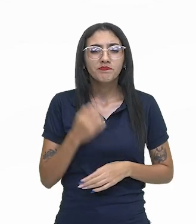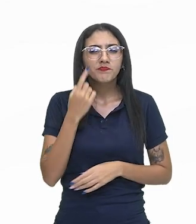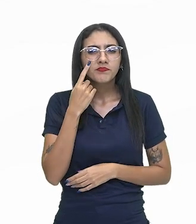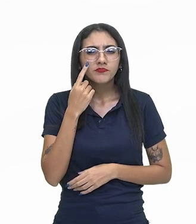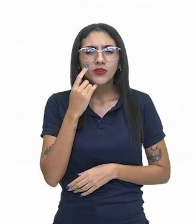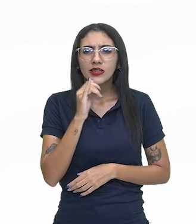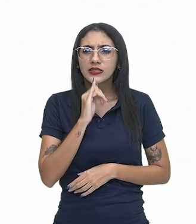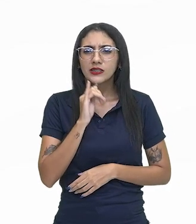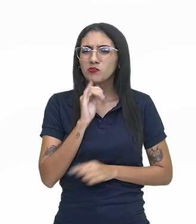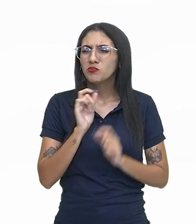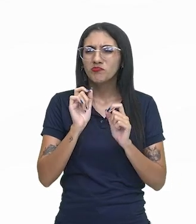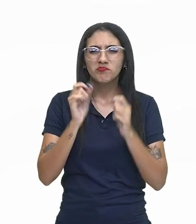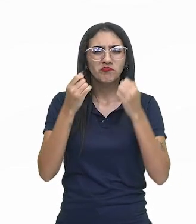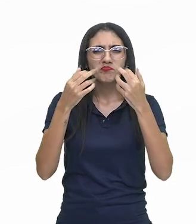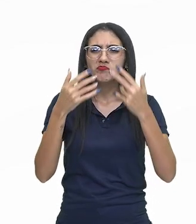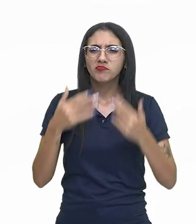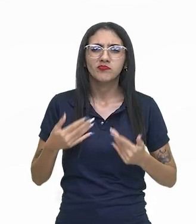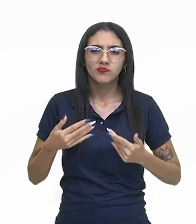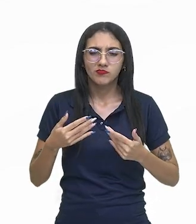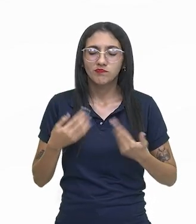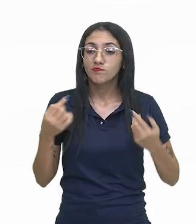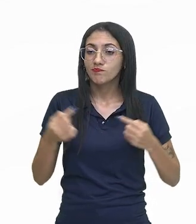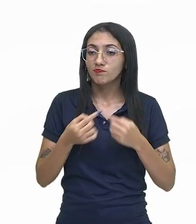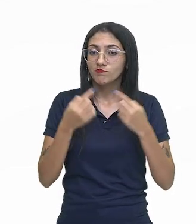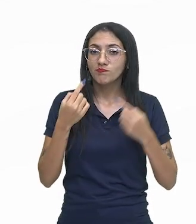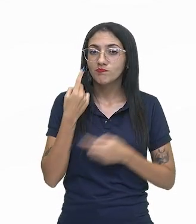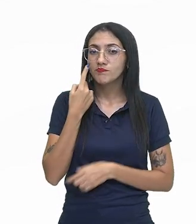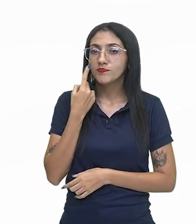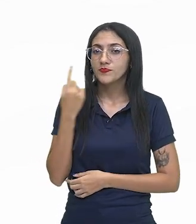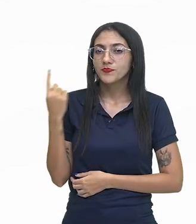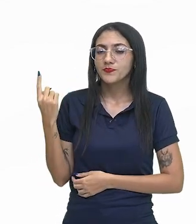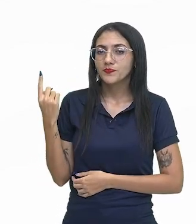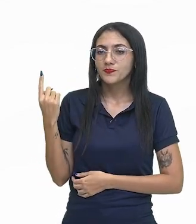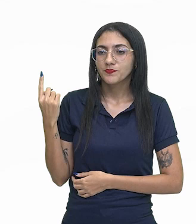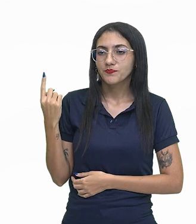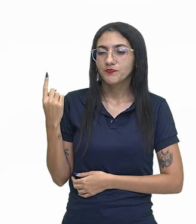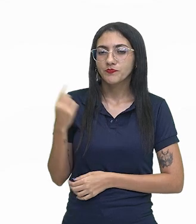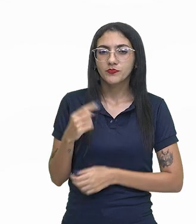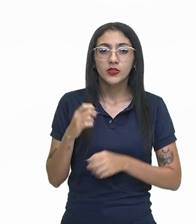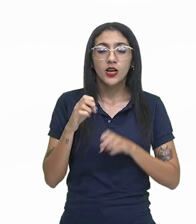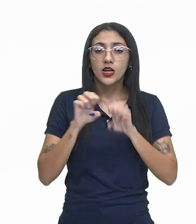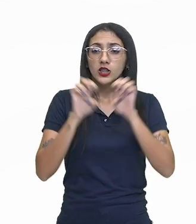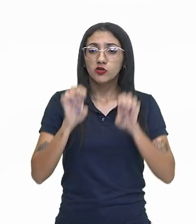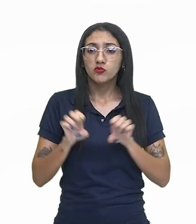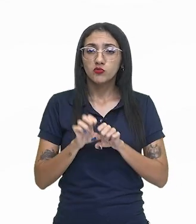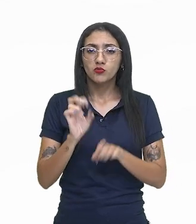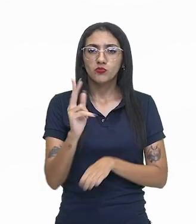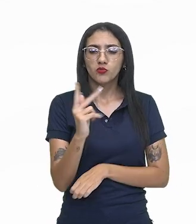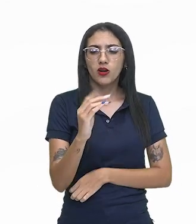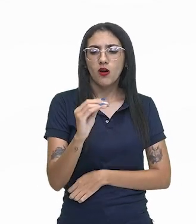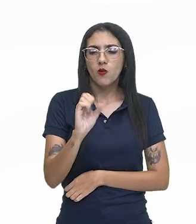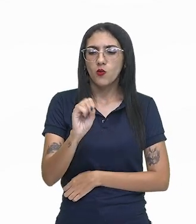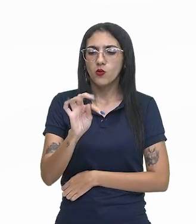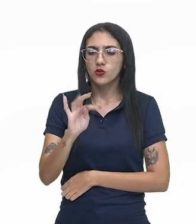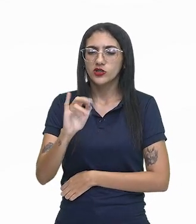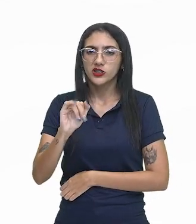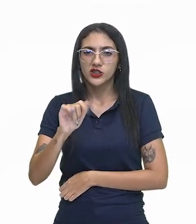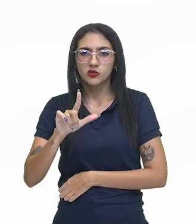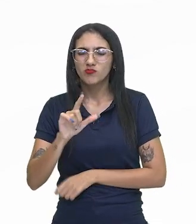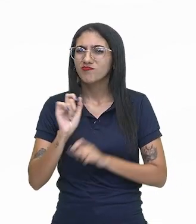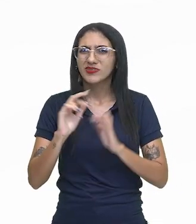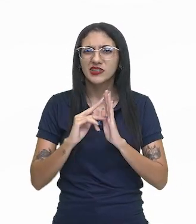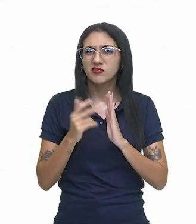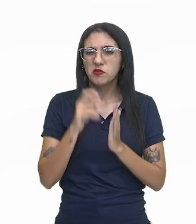próxima tela do que a gente está falando. A gente está falando de uma coisa chamada arquitetura hostil. Dentro de uma cidade, ela tem